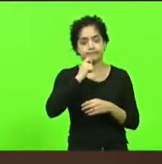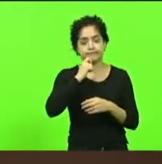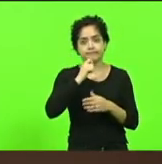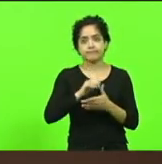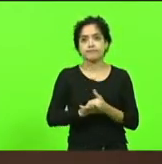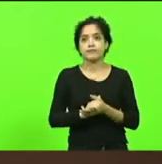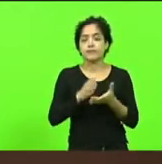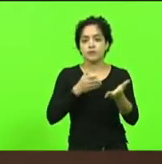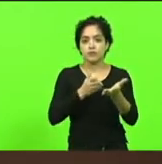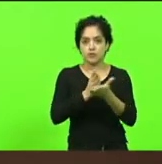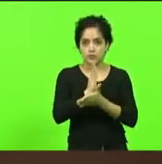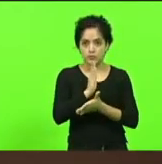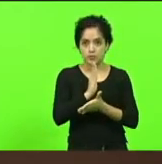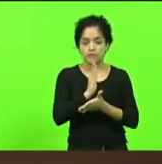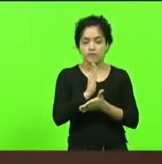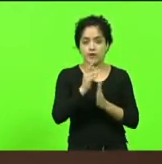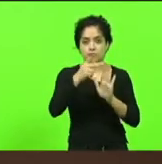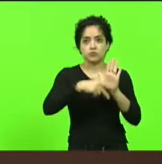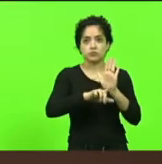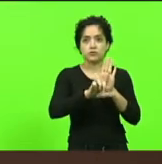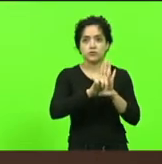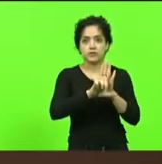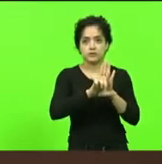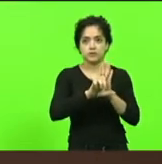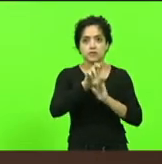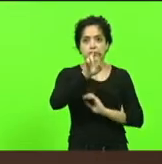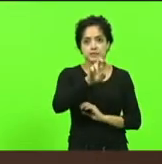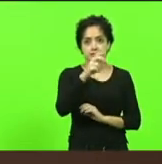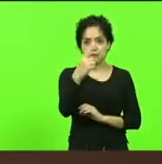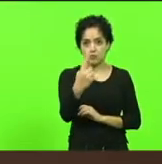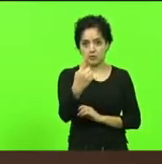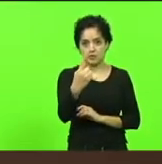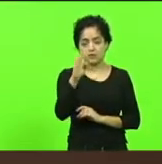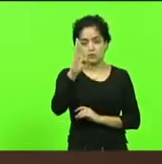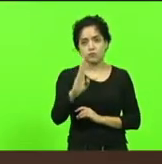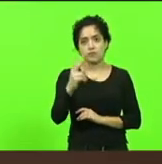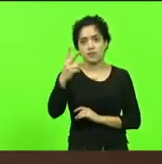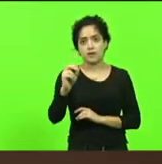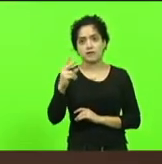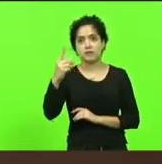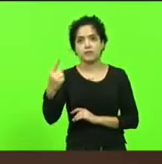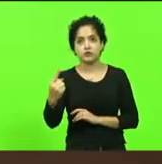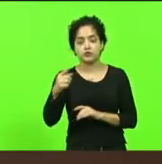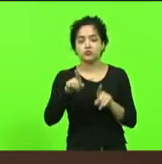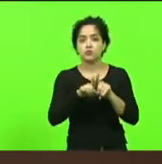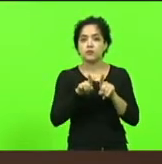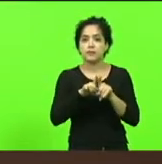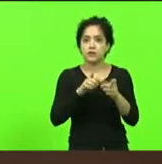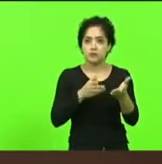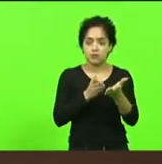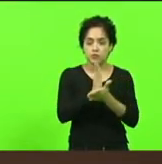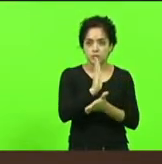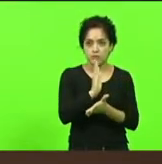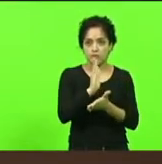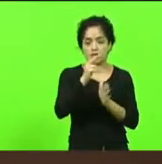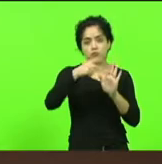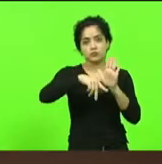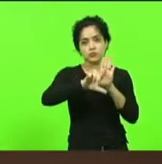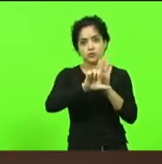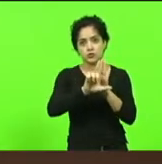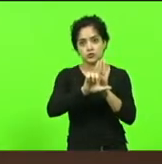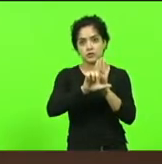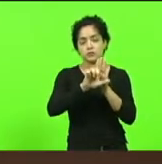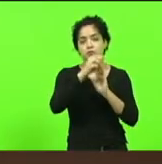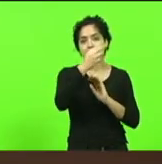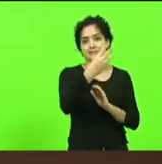foi aprovado em turno único o projeto de lei 51/21. Ainda foram aprovados em turno único os projetos de leis número